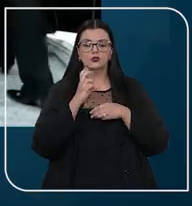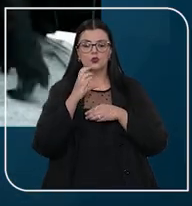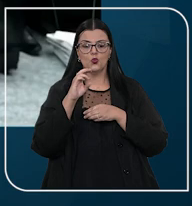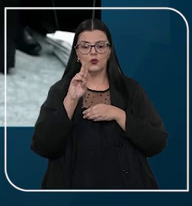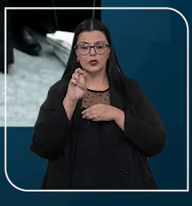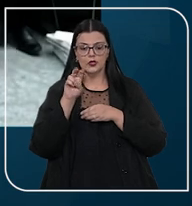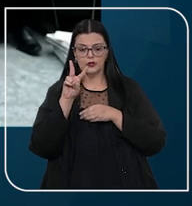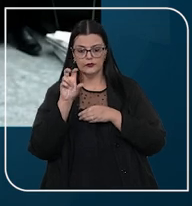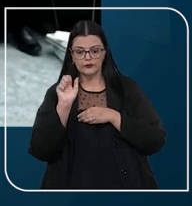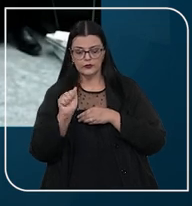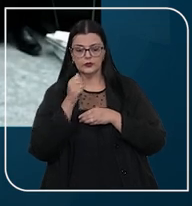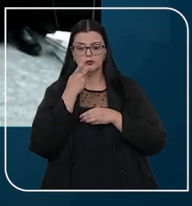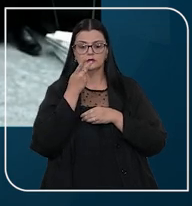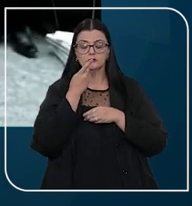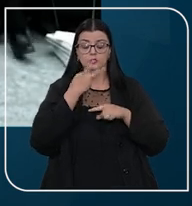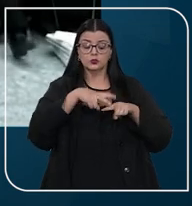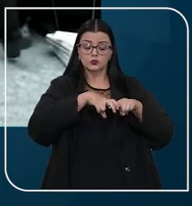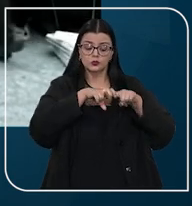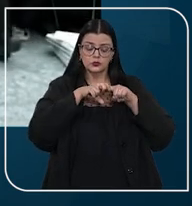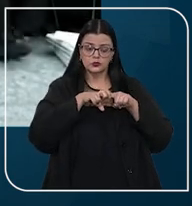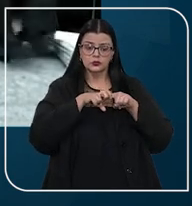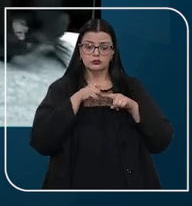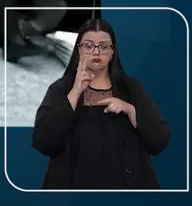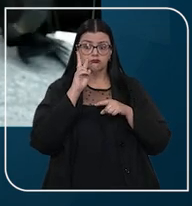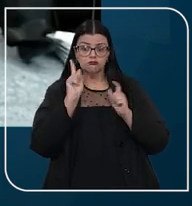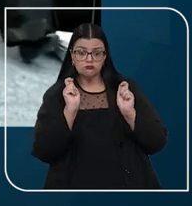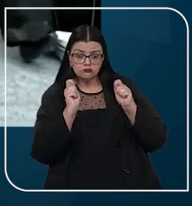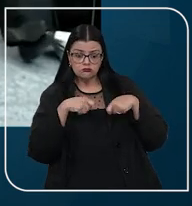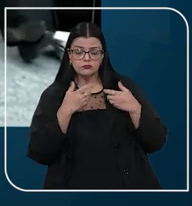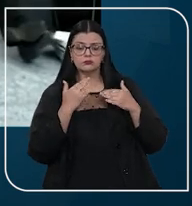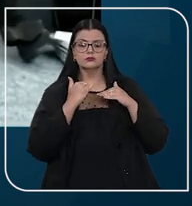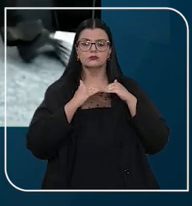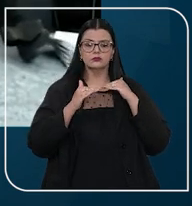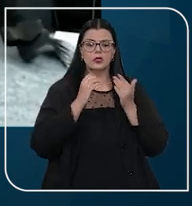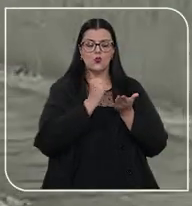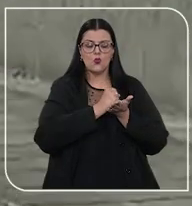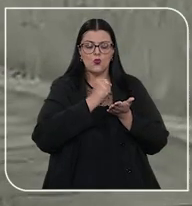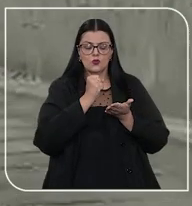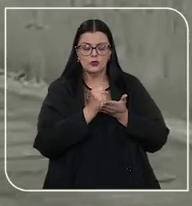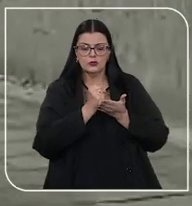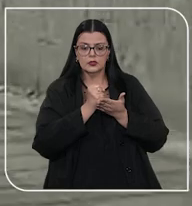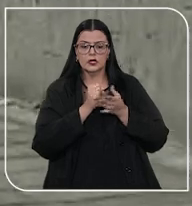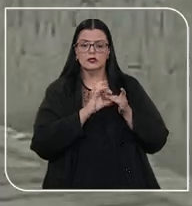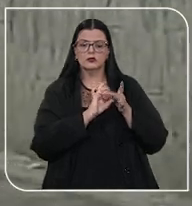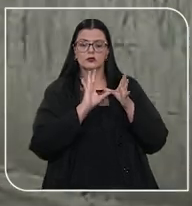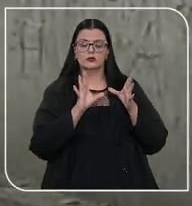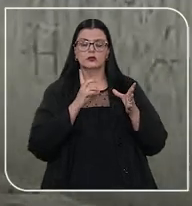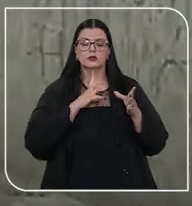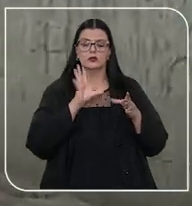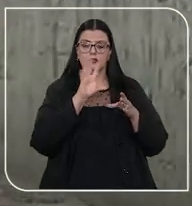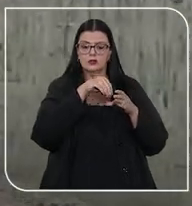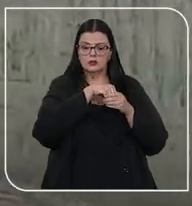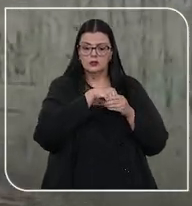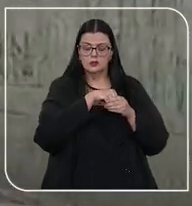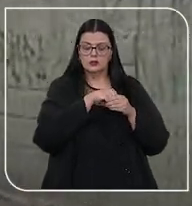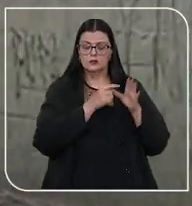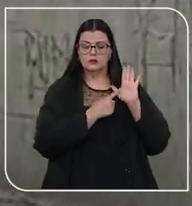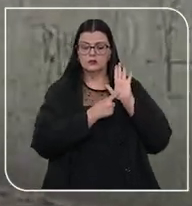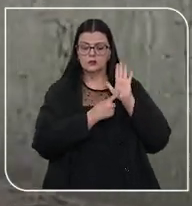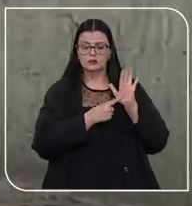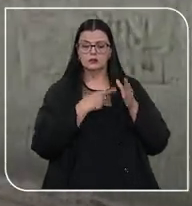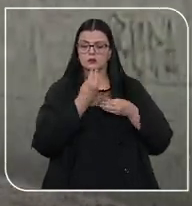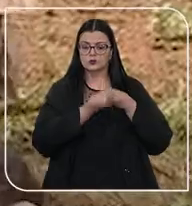Boas Cueva apontou que, exatamente em razão da previsibilidade, os contratos de concessão incluem, de